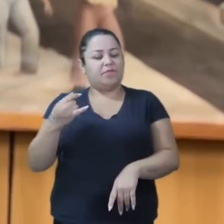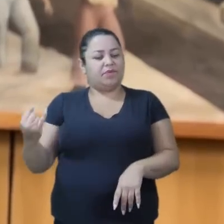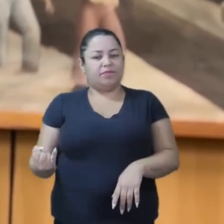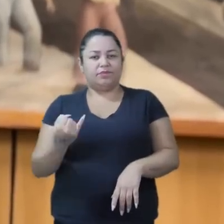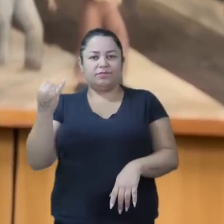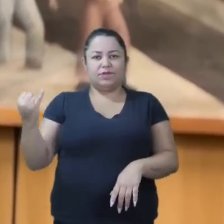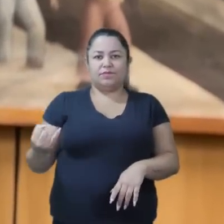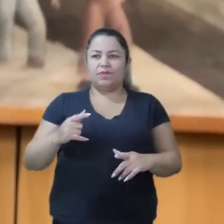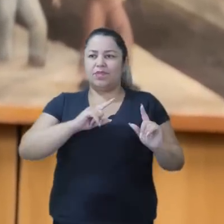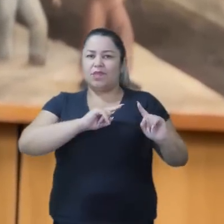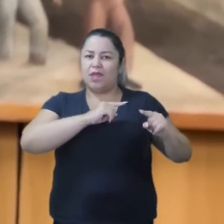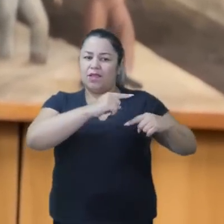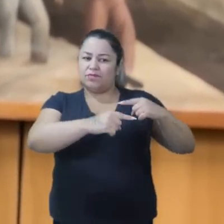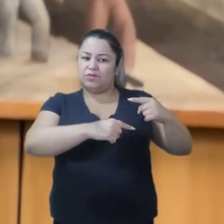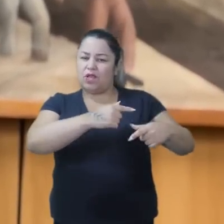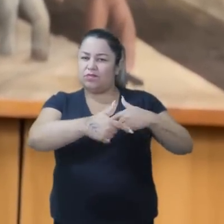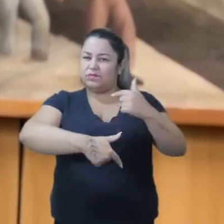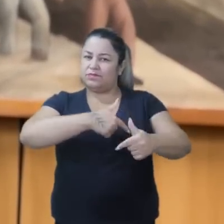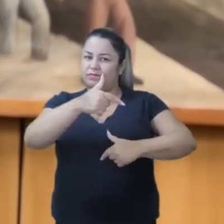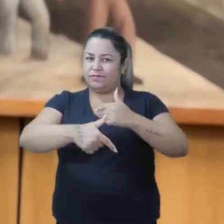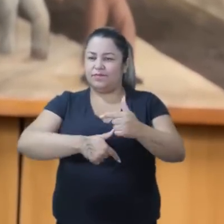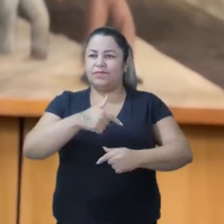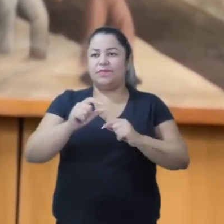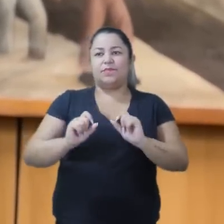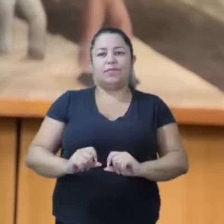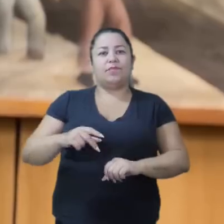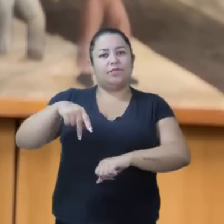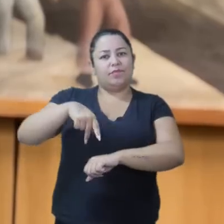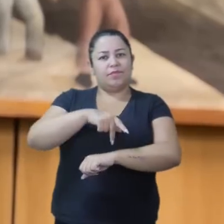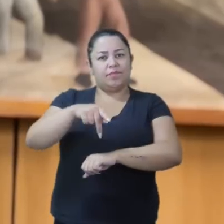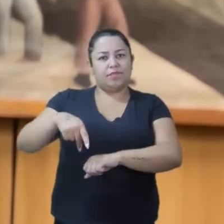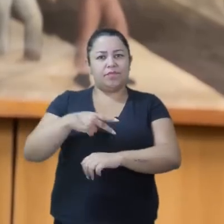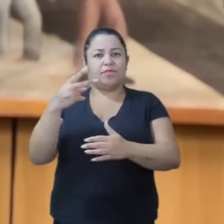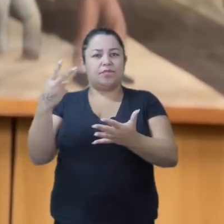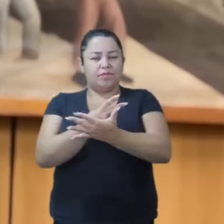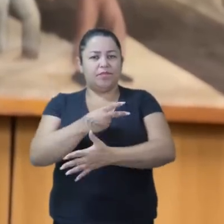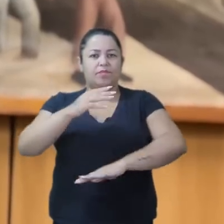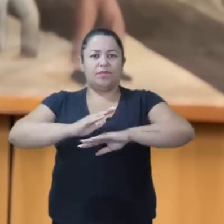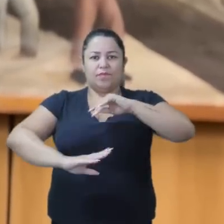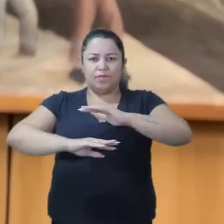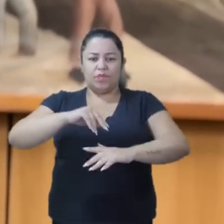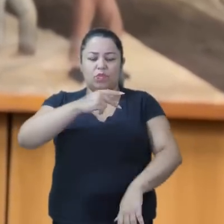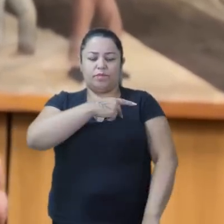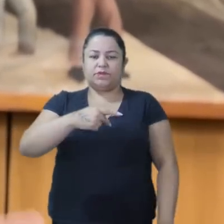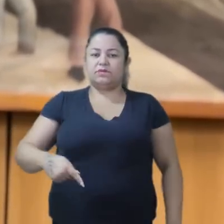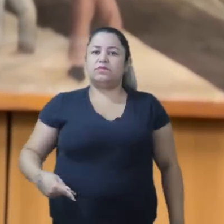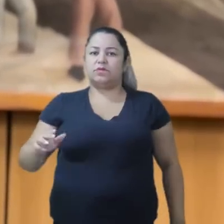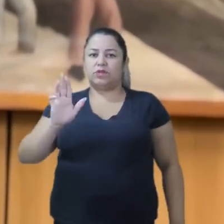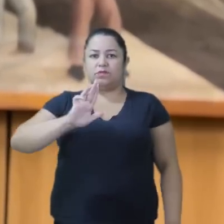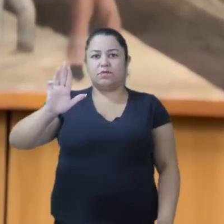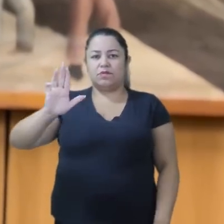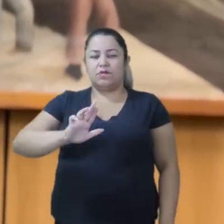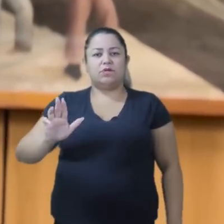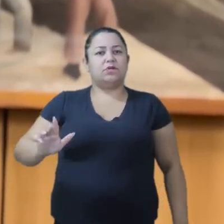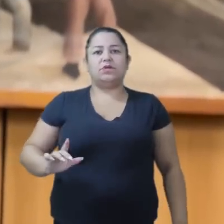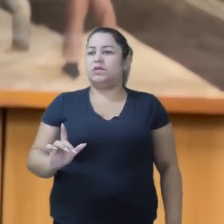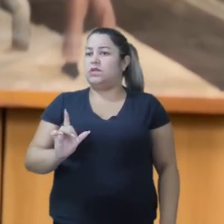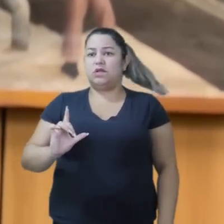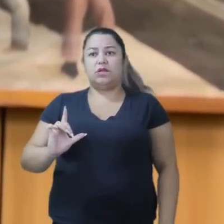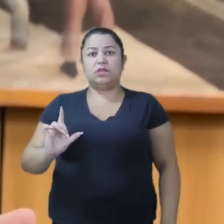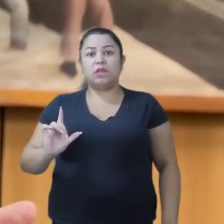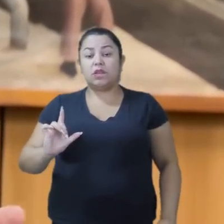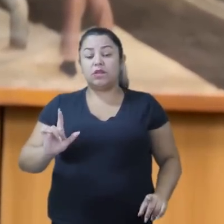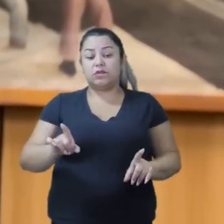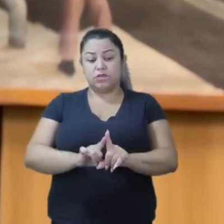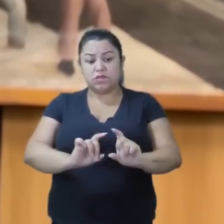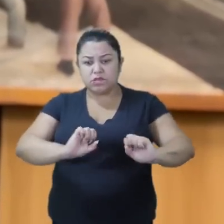importantes na geração de novos empregos no país. E isso se dá pelas ações do presidente Lula, que não mede esforços